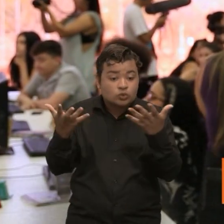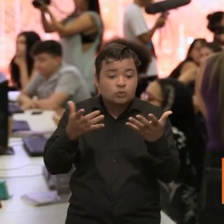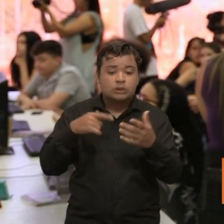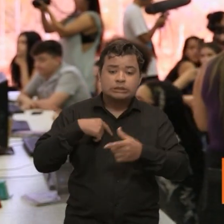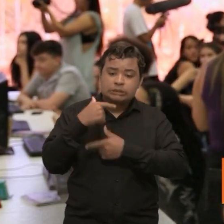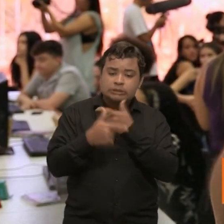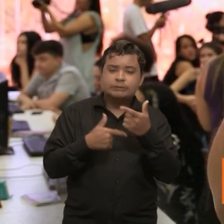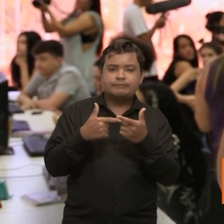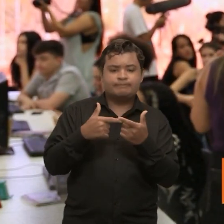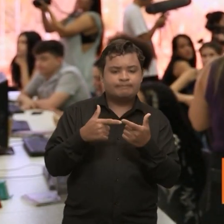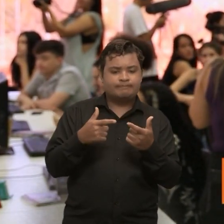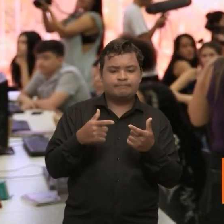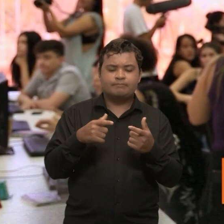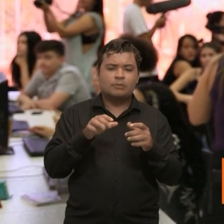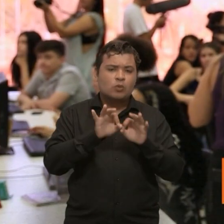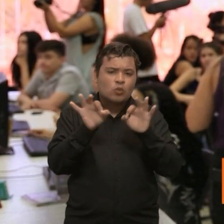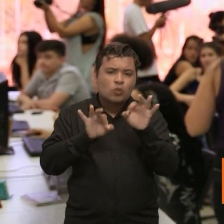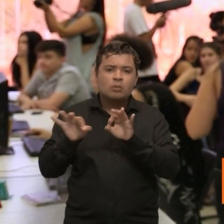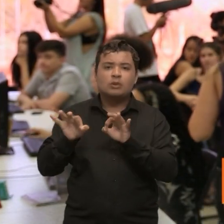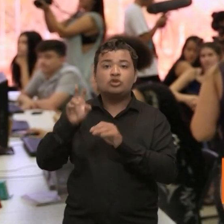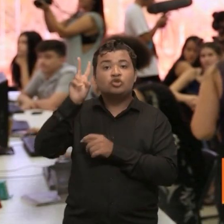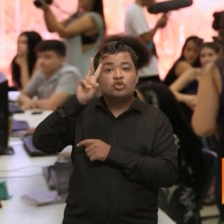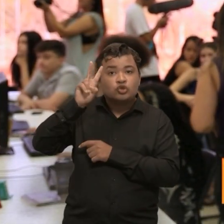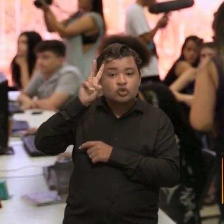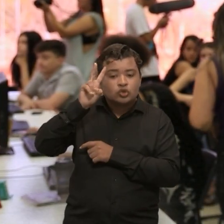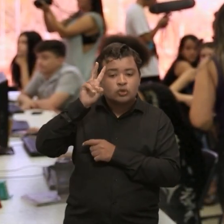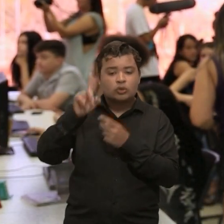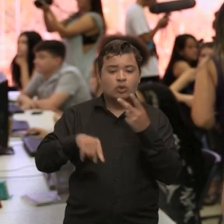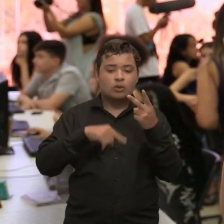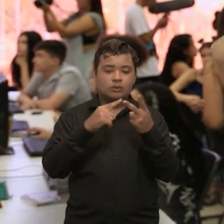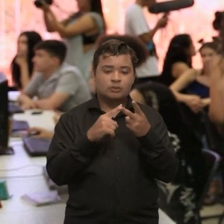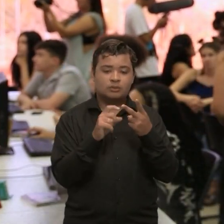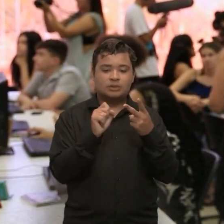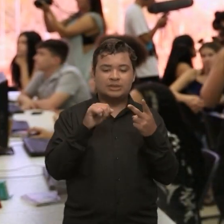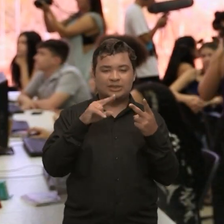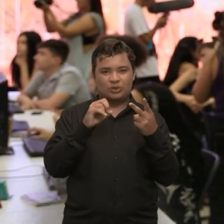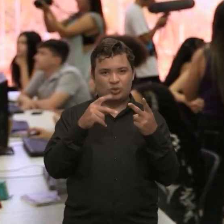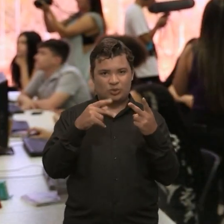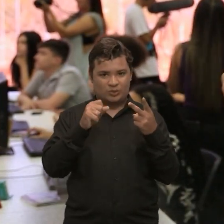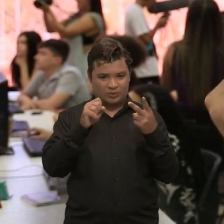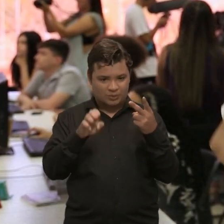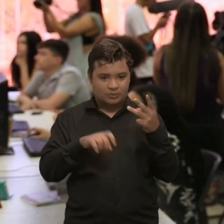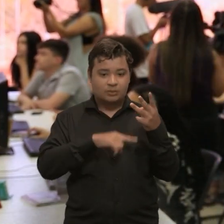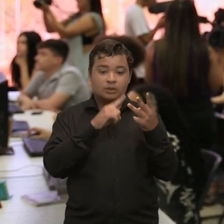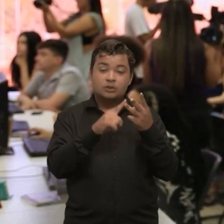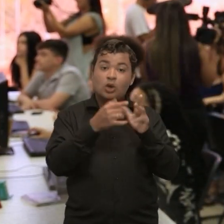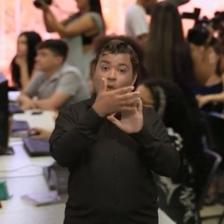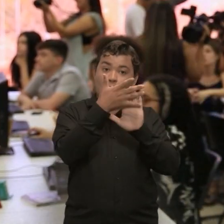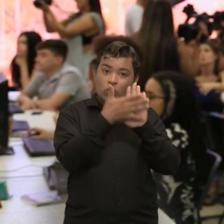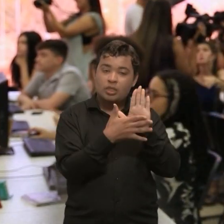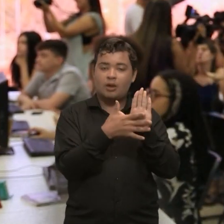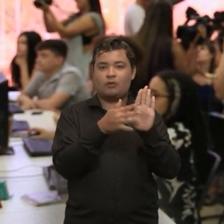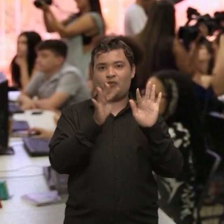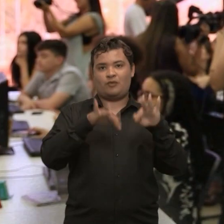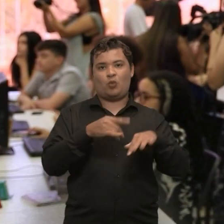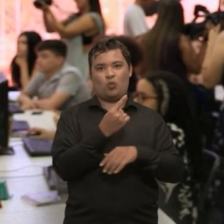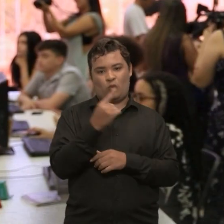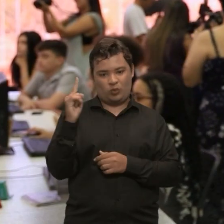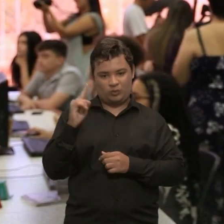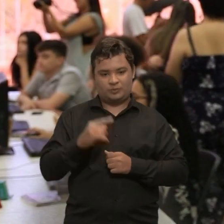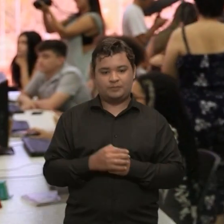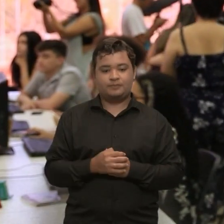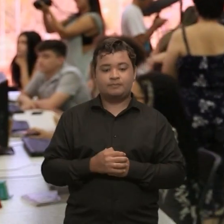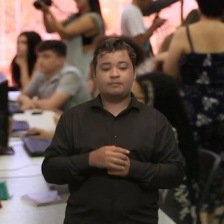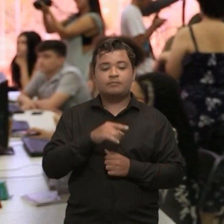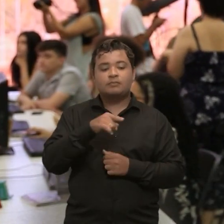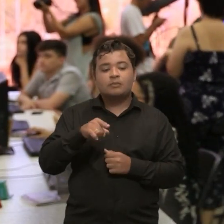né? Desde o storyline, passando pela sinopse, o perfil dos personagens, até chegar ao roteiro final, né? E aí a escolha do